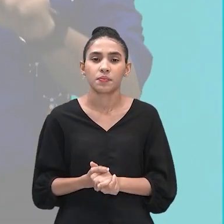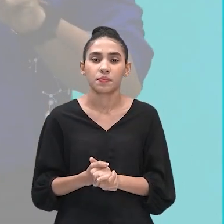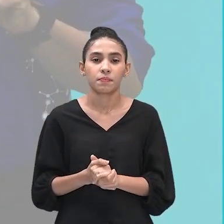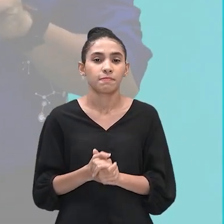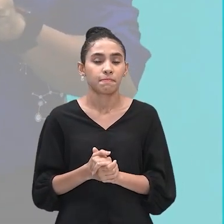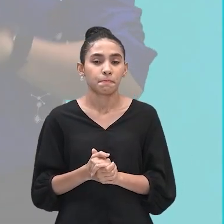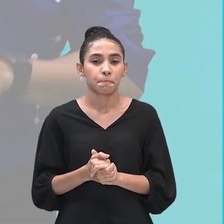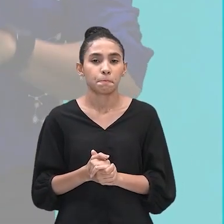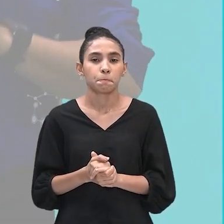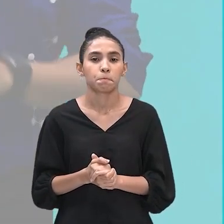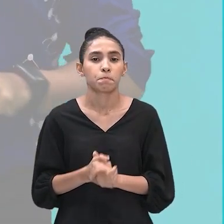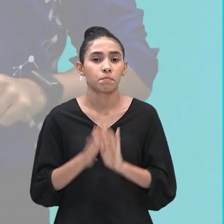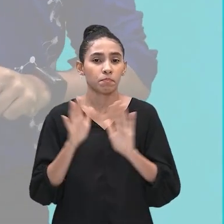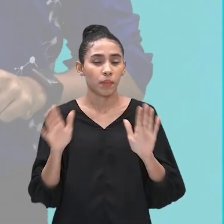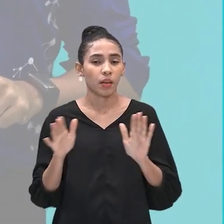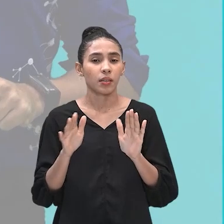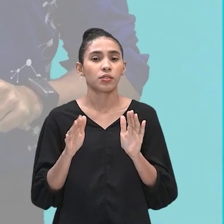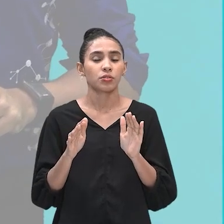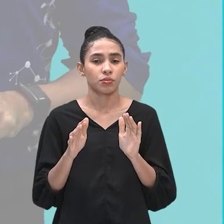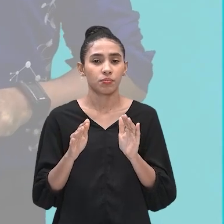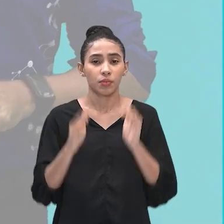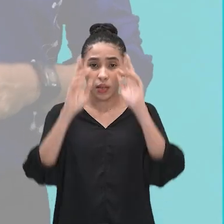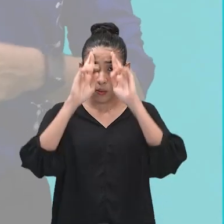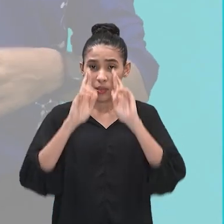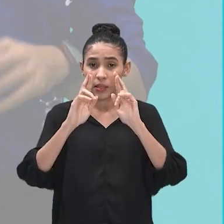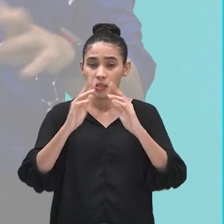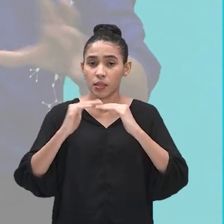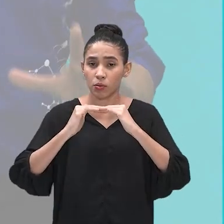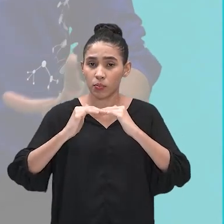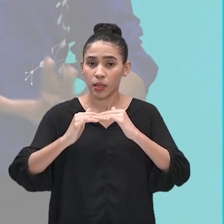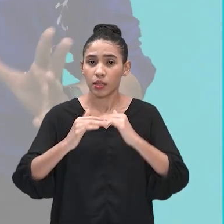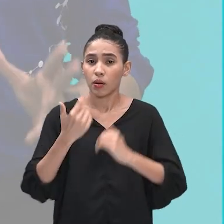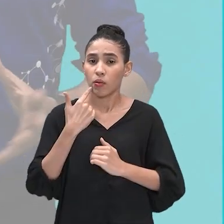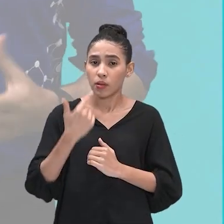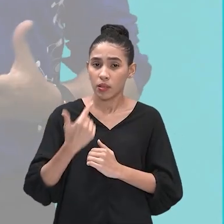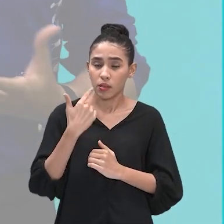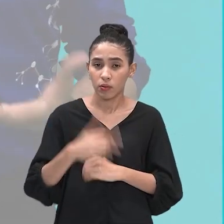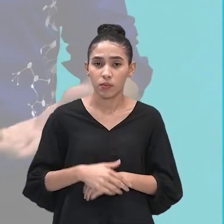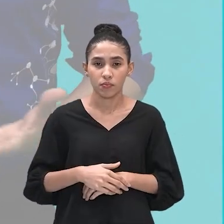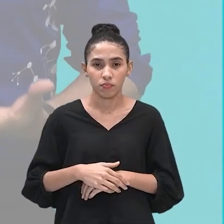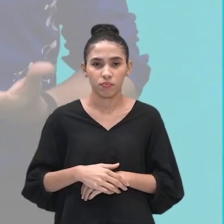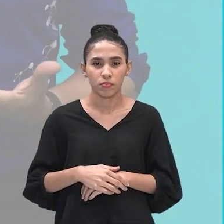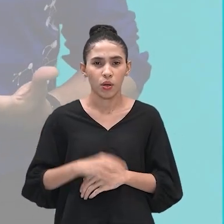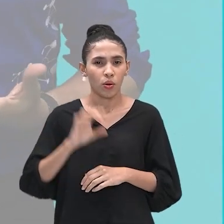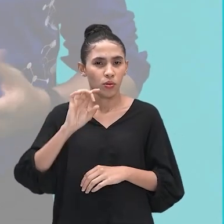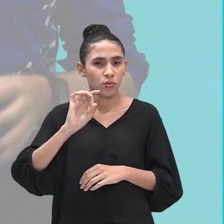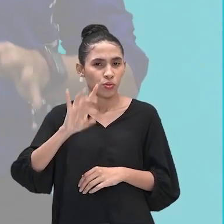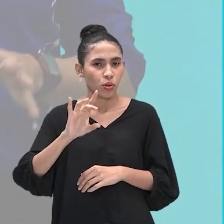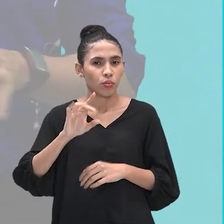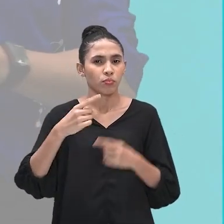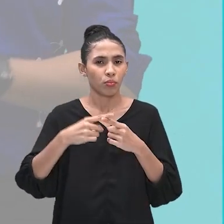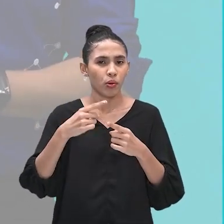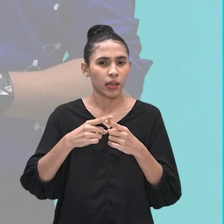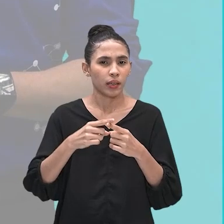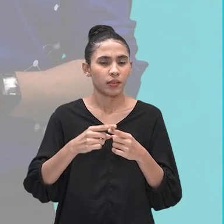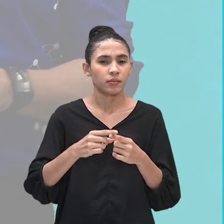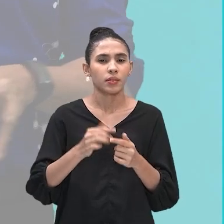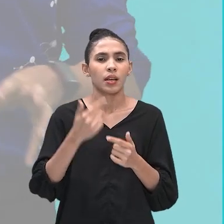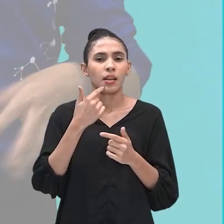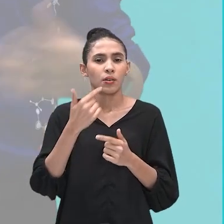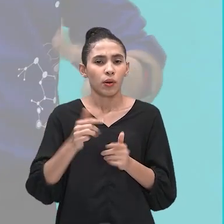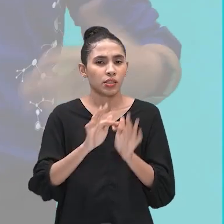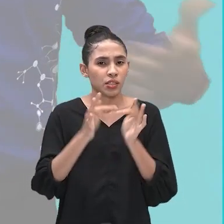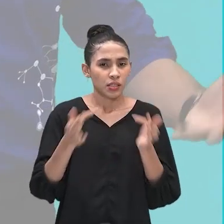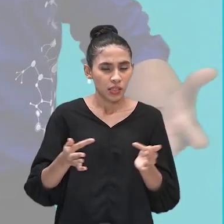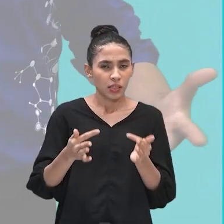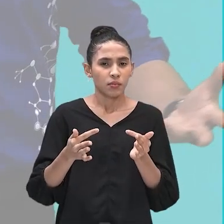mas dentro da norma padrão da língua, né? Ou seja, não é porque ele utilizou uma linguagem simples, uma linguagem fácil, que ele vai escrever numa linguagem